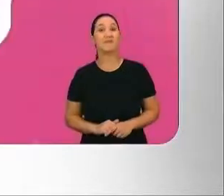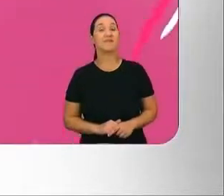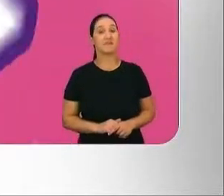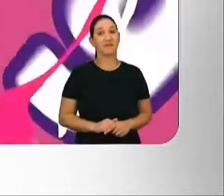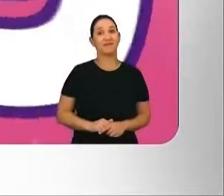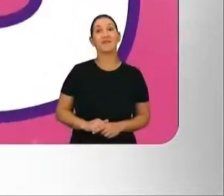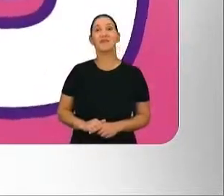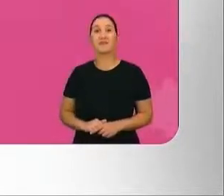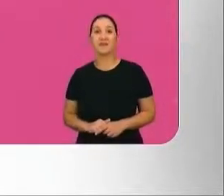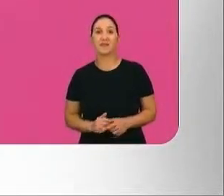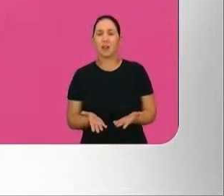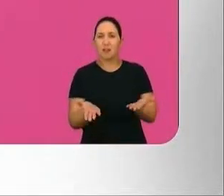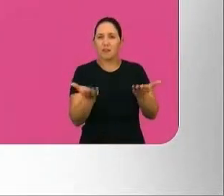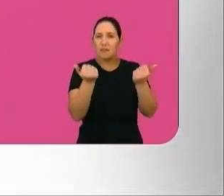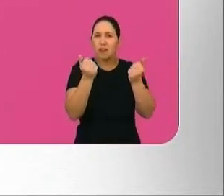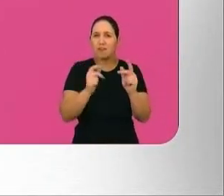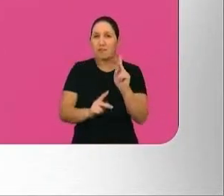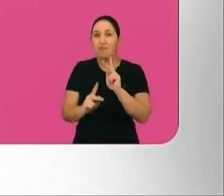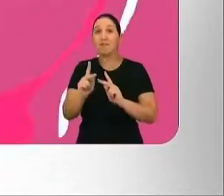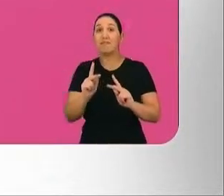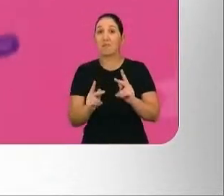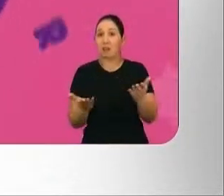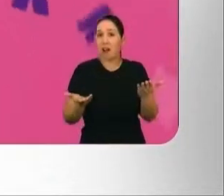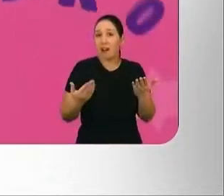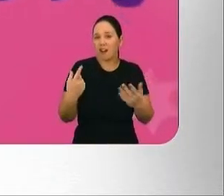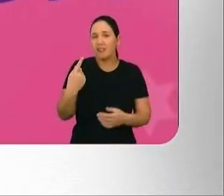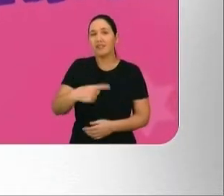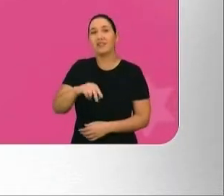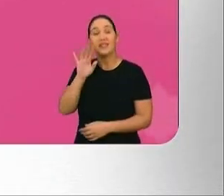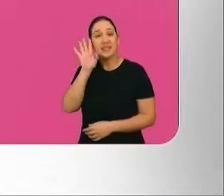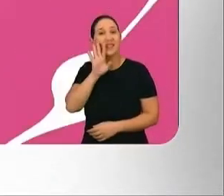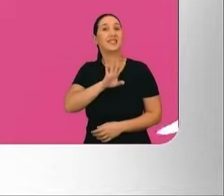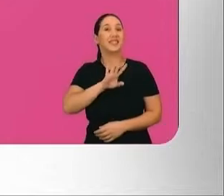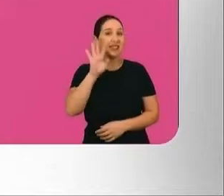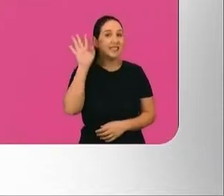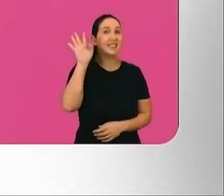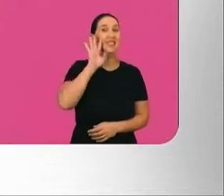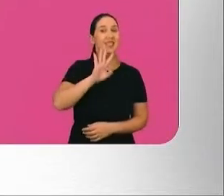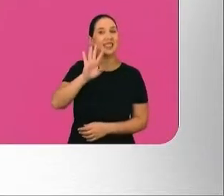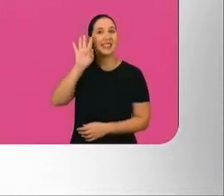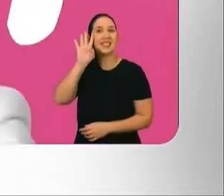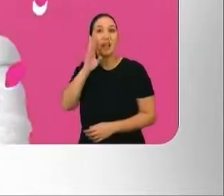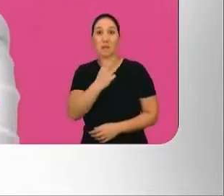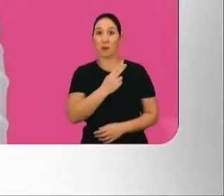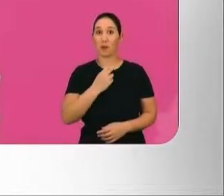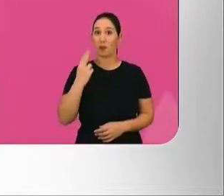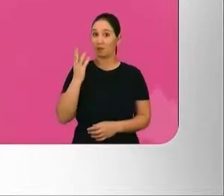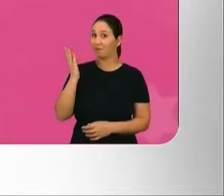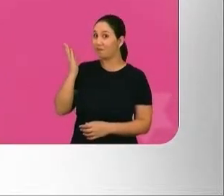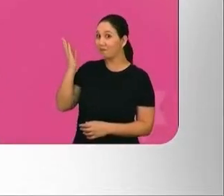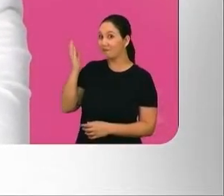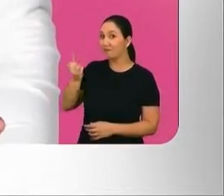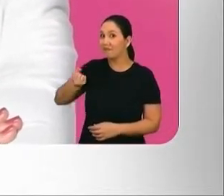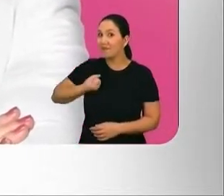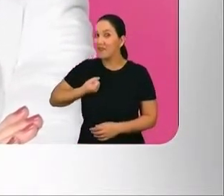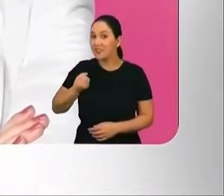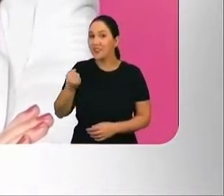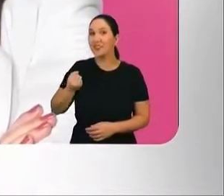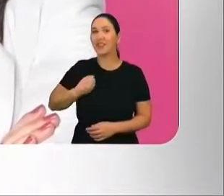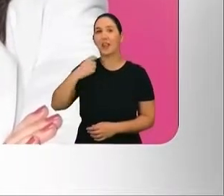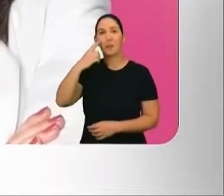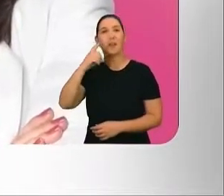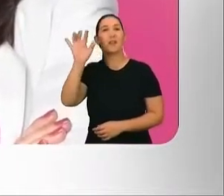1919. Simbora, meu povo, pra te pedir socorro e quer ficar legal. Renata